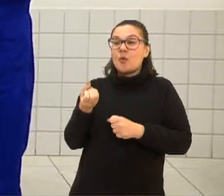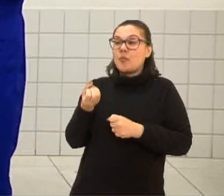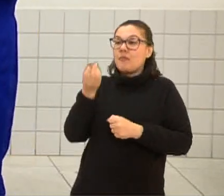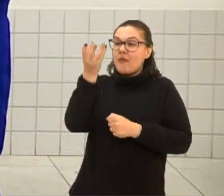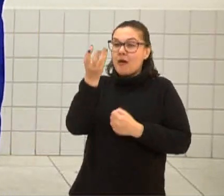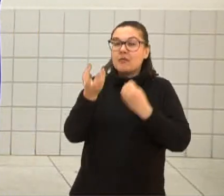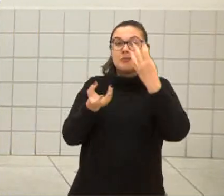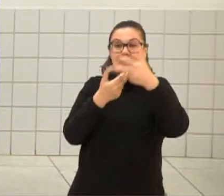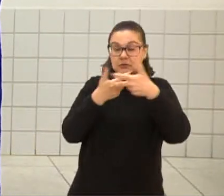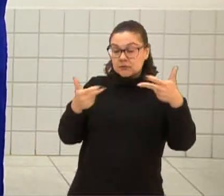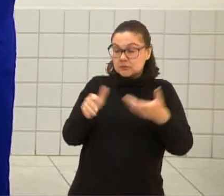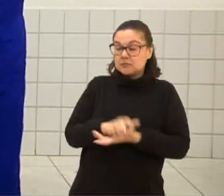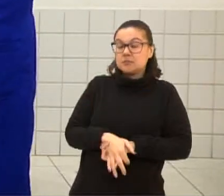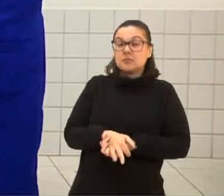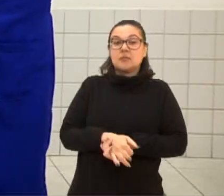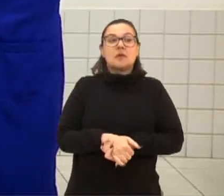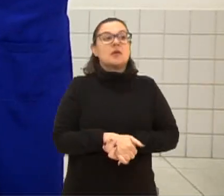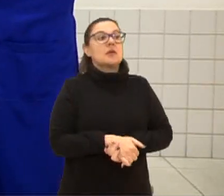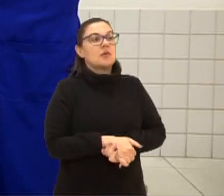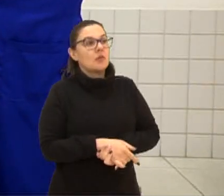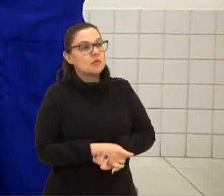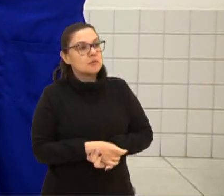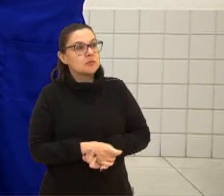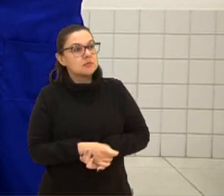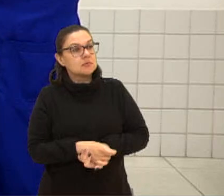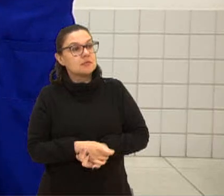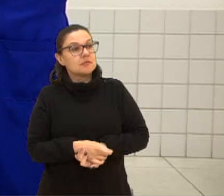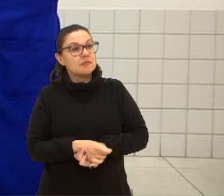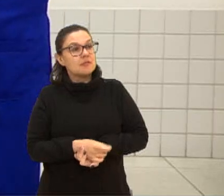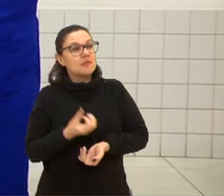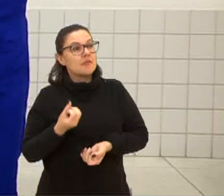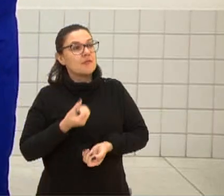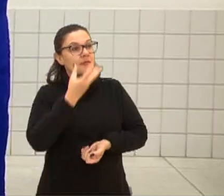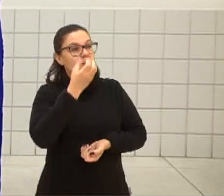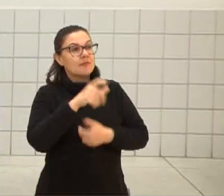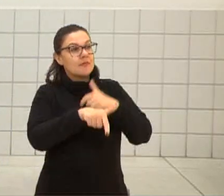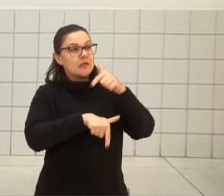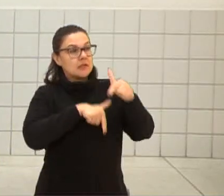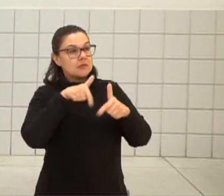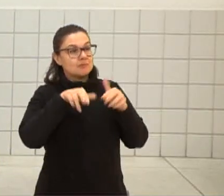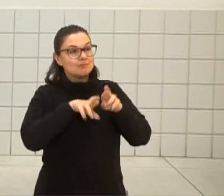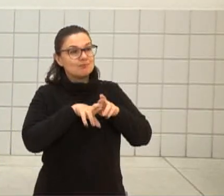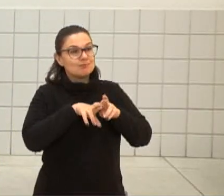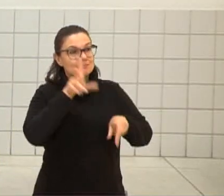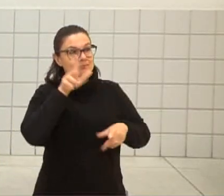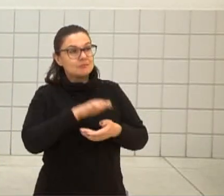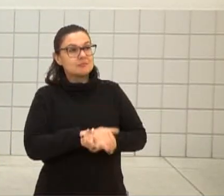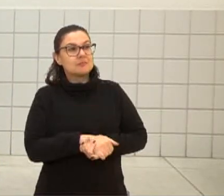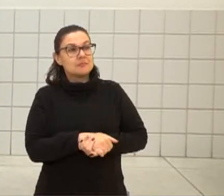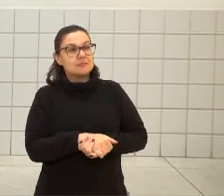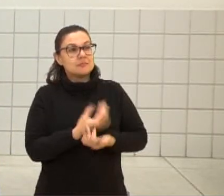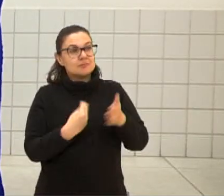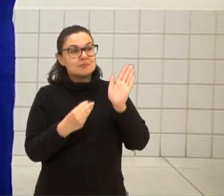de negócios também, Bruno? Na viagem de negócios? Essa pergunta ficou meio estranha, meio mal